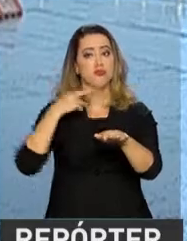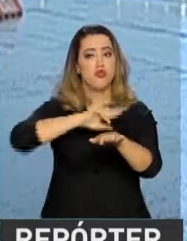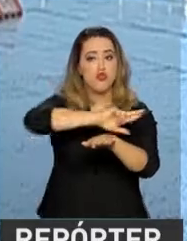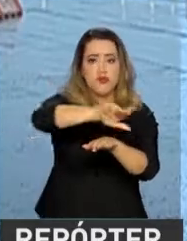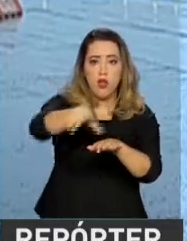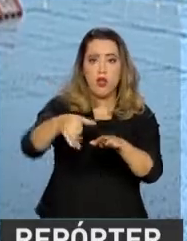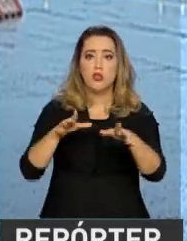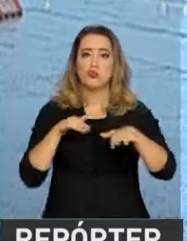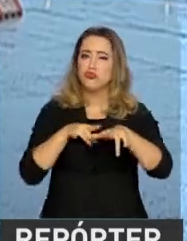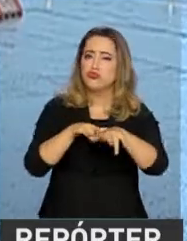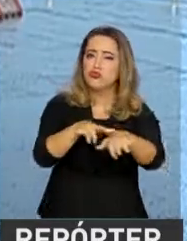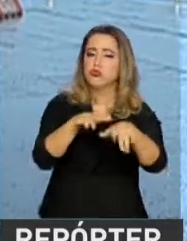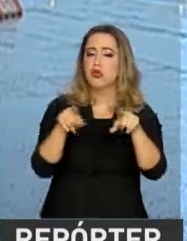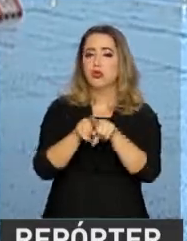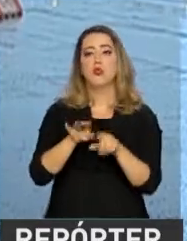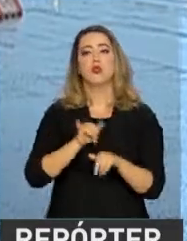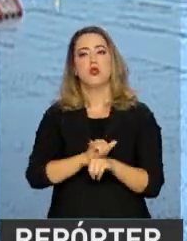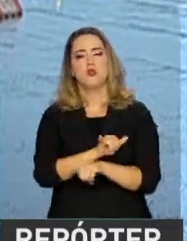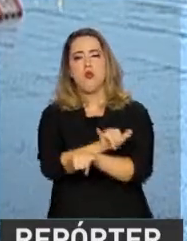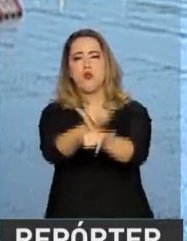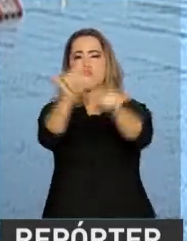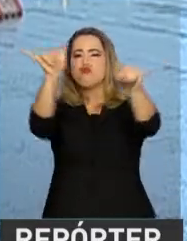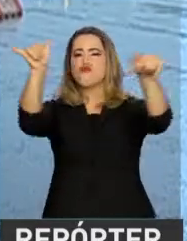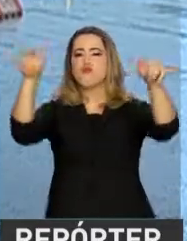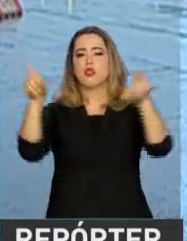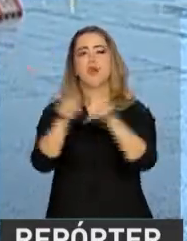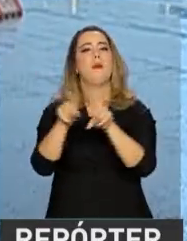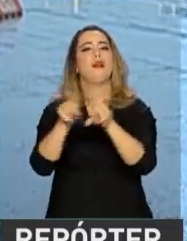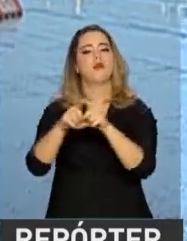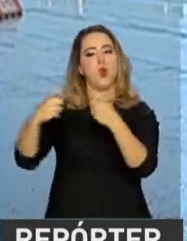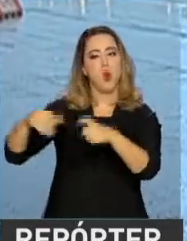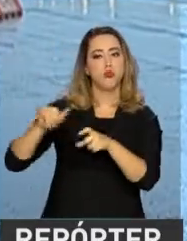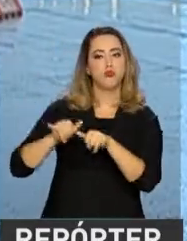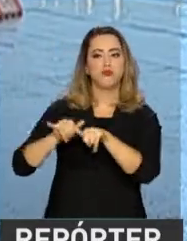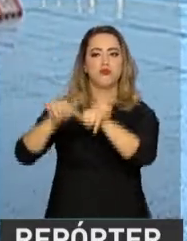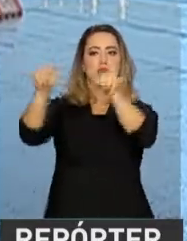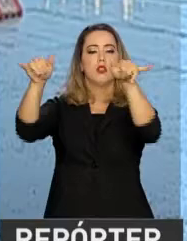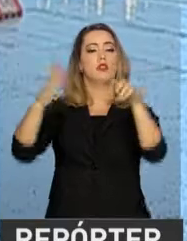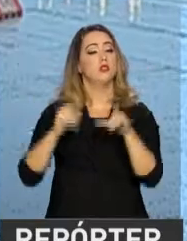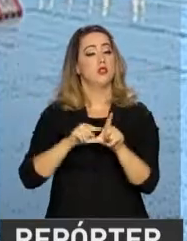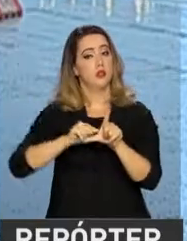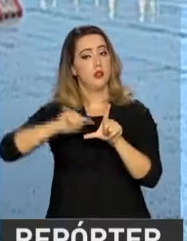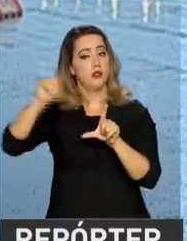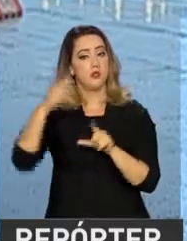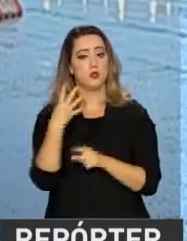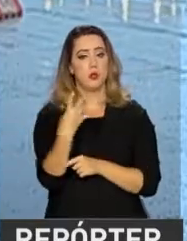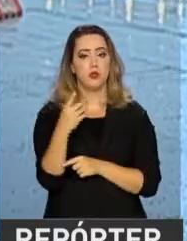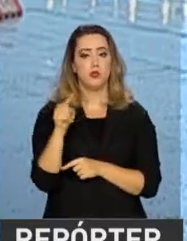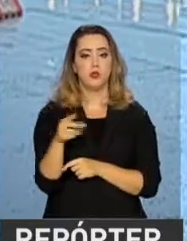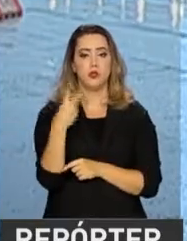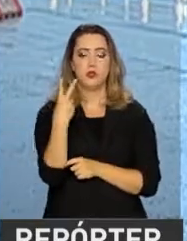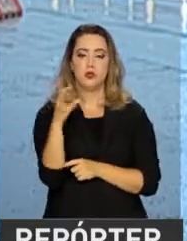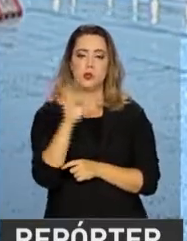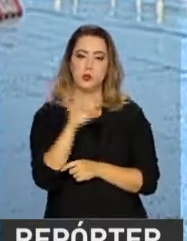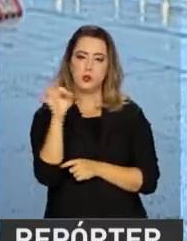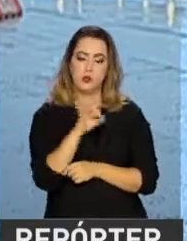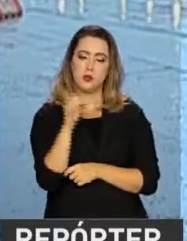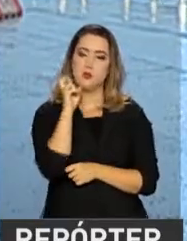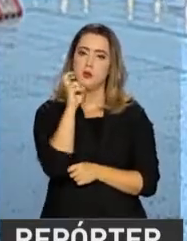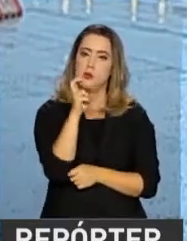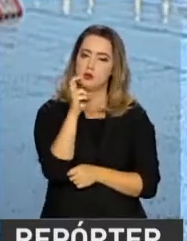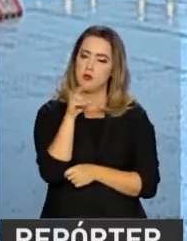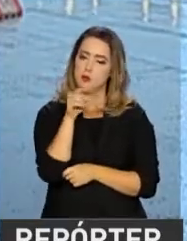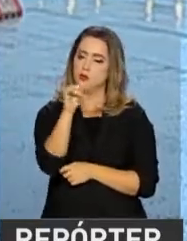diferente segundo a infraero o movimento deve crescer 4,2 por cento nos cinco dias de feriado são